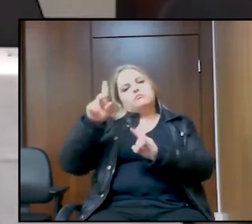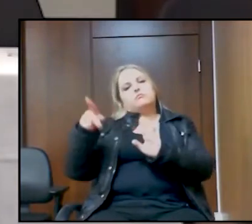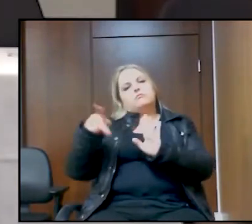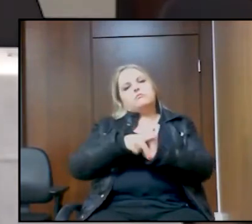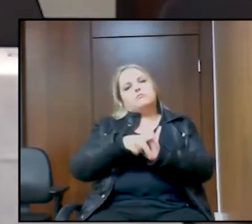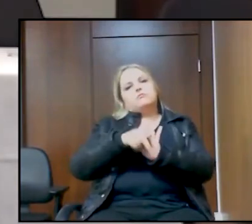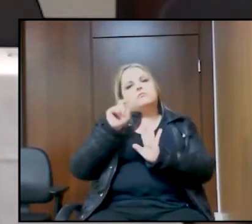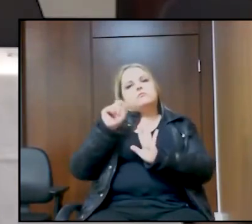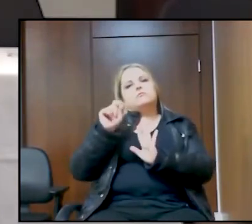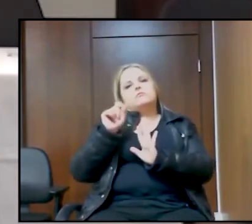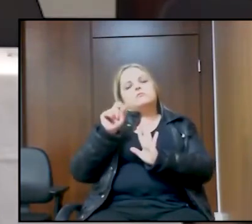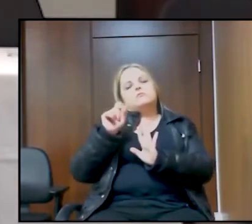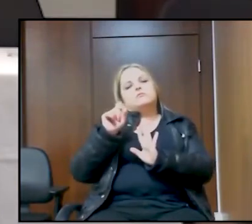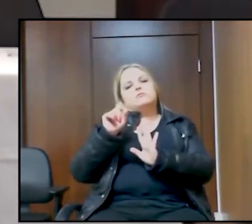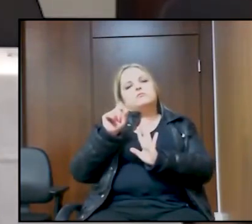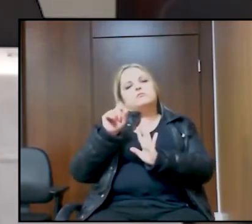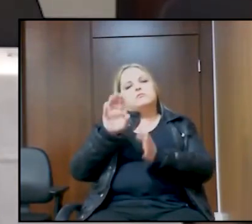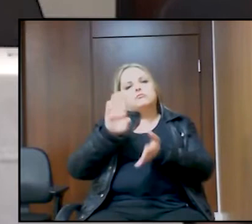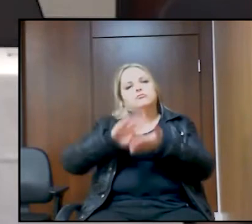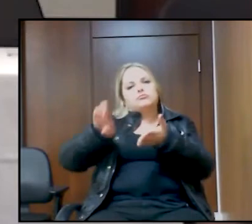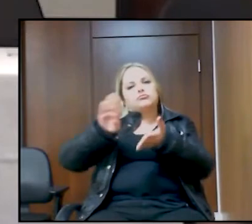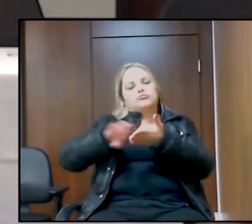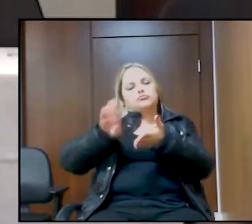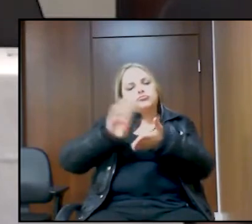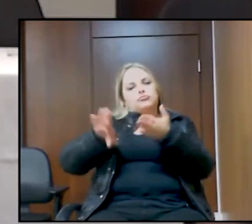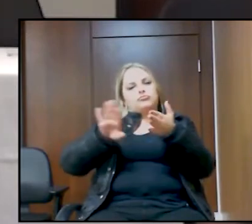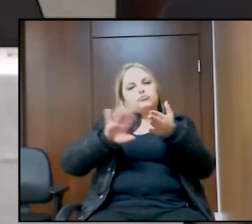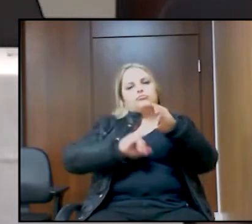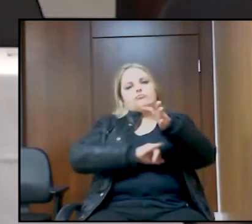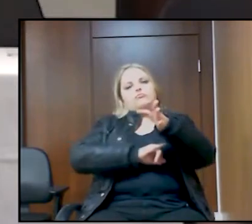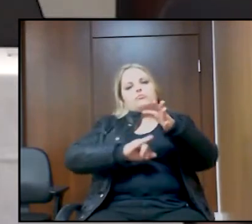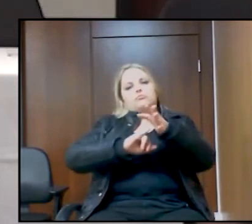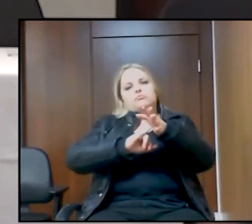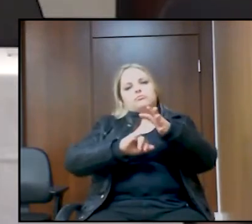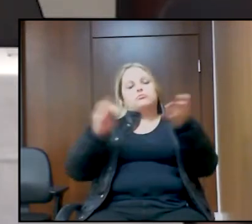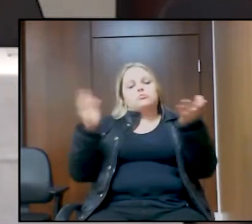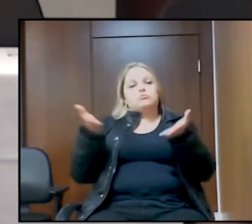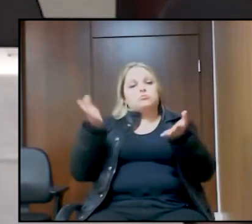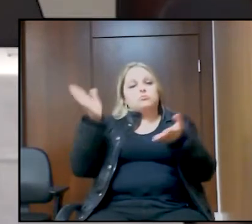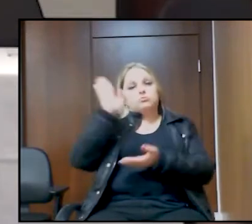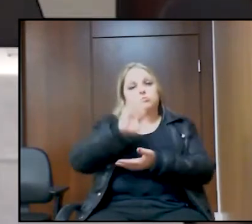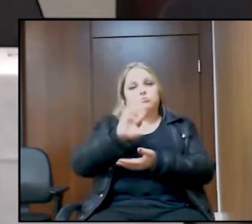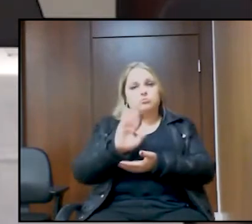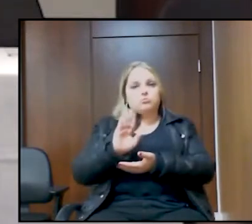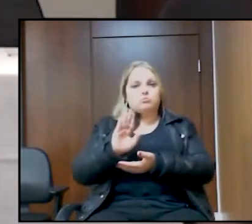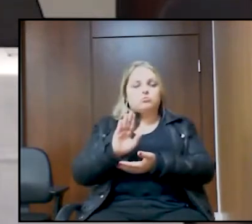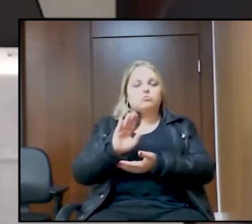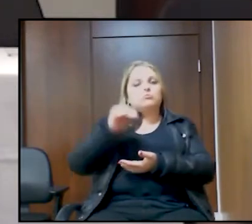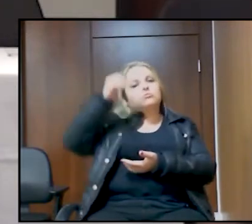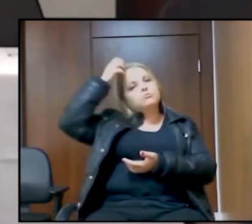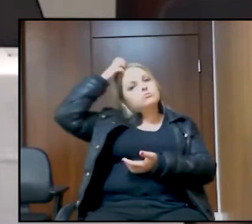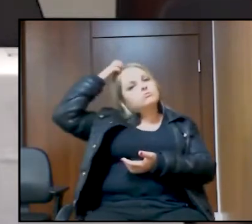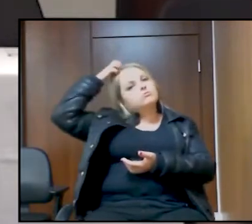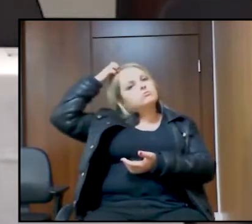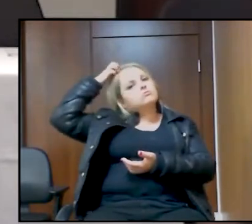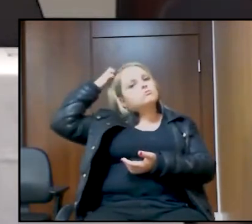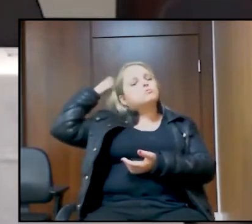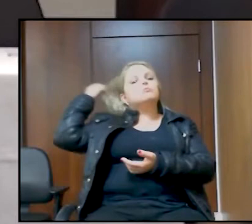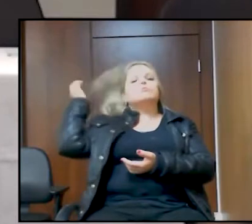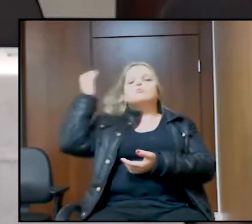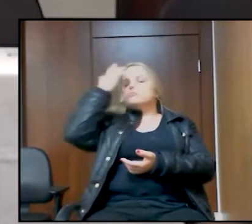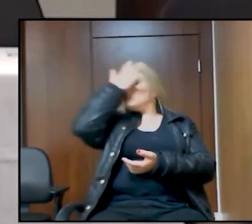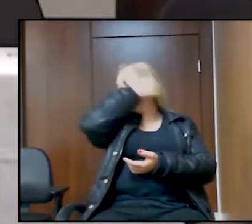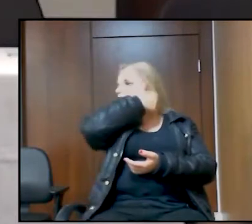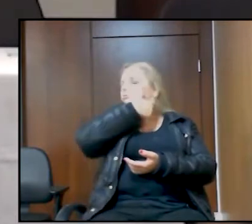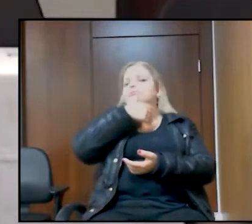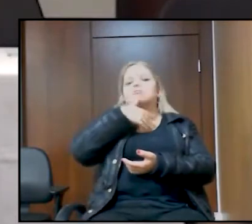de desinstitucionalização. Hoje no Brasil, ou melhor, hoje na cidade de São